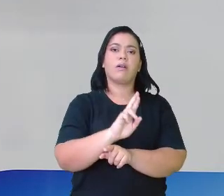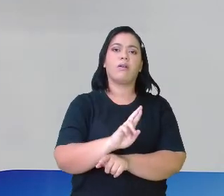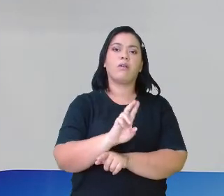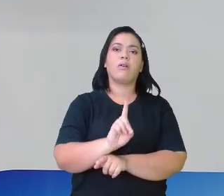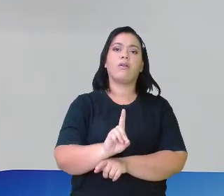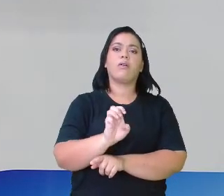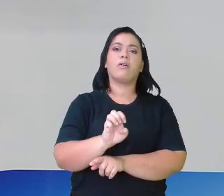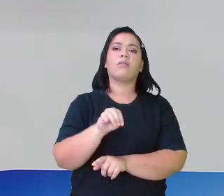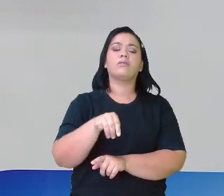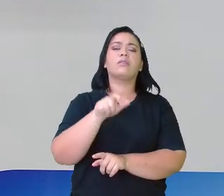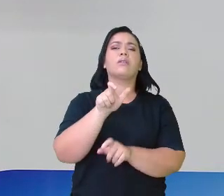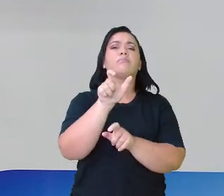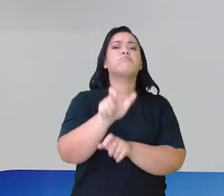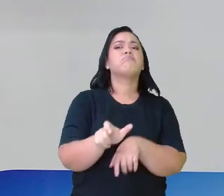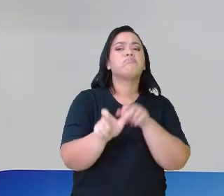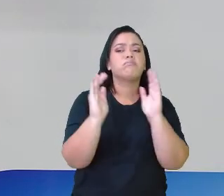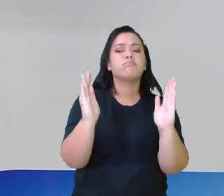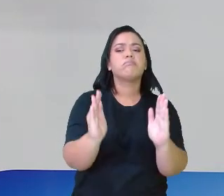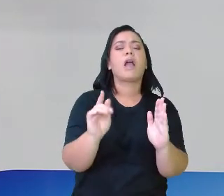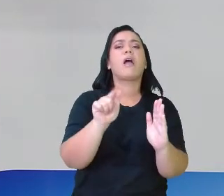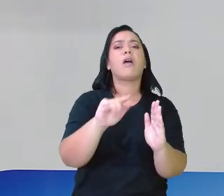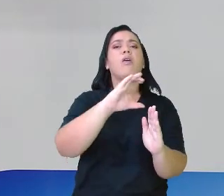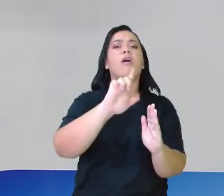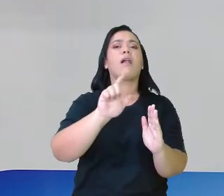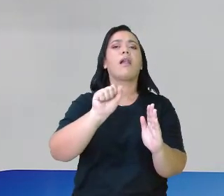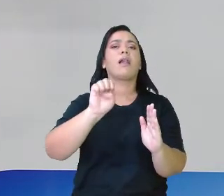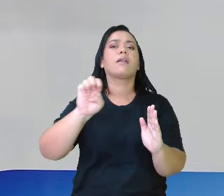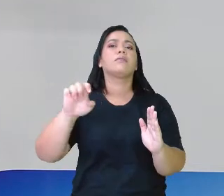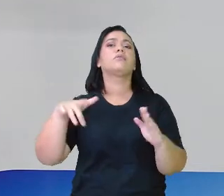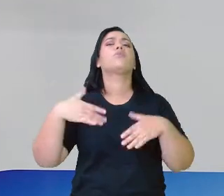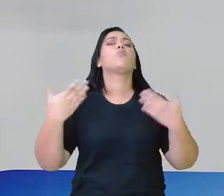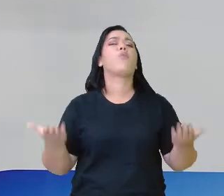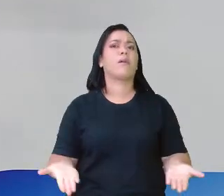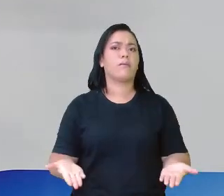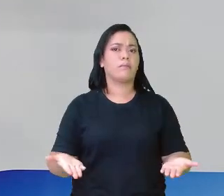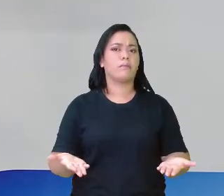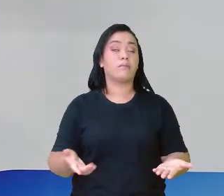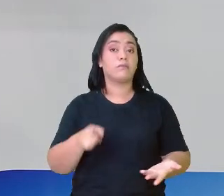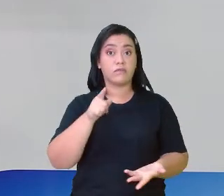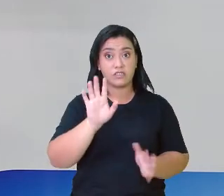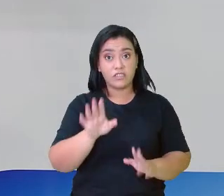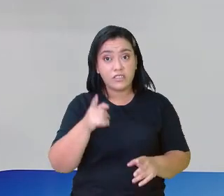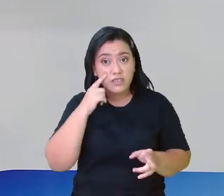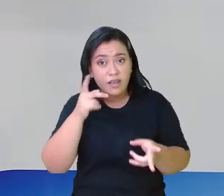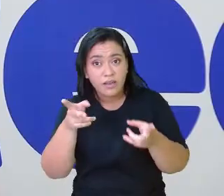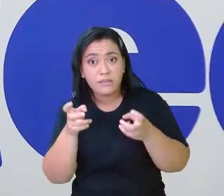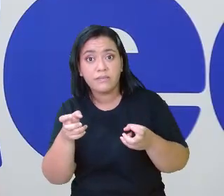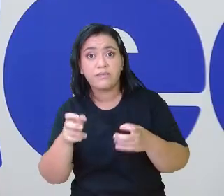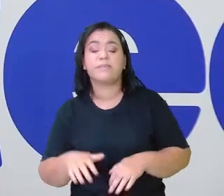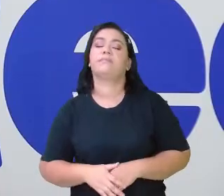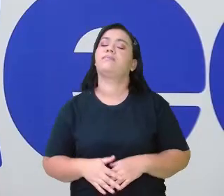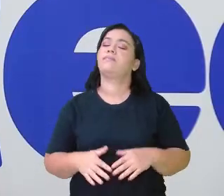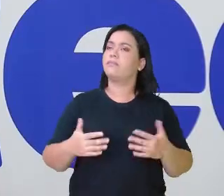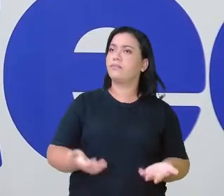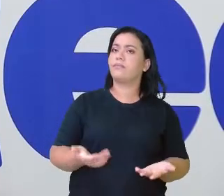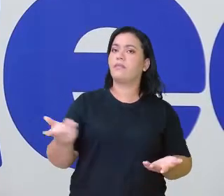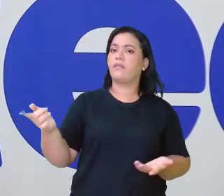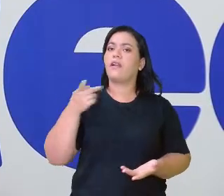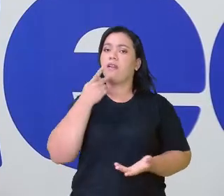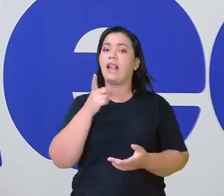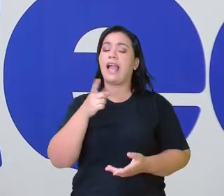que classe? E aí? Será que vocês já identificaram? Ah, o Lucas colocou aqui